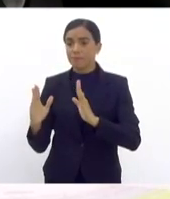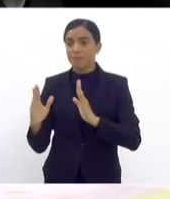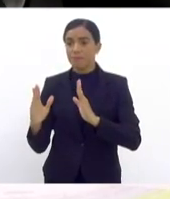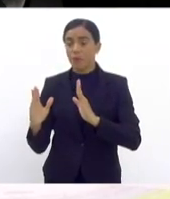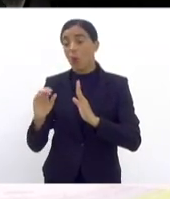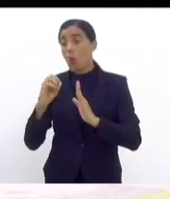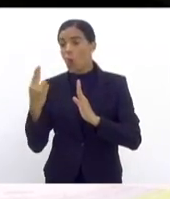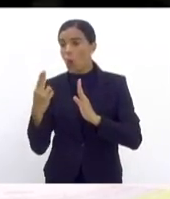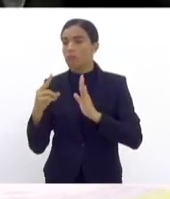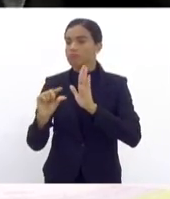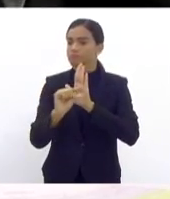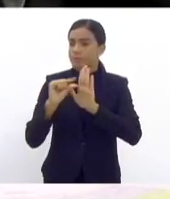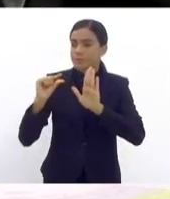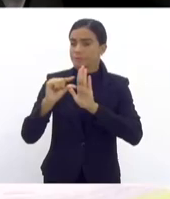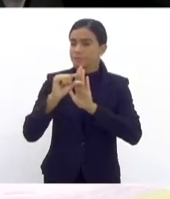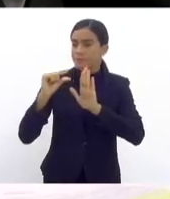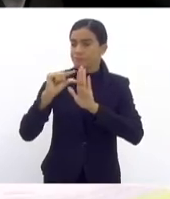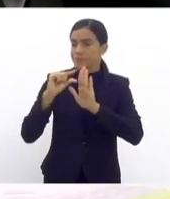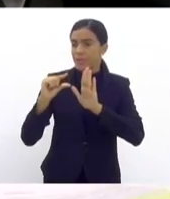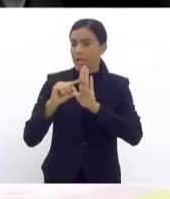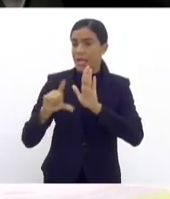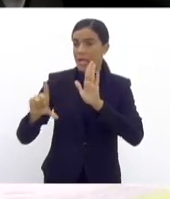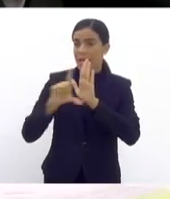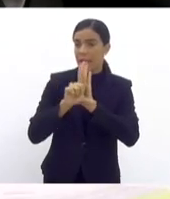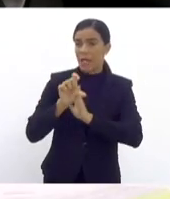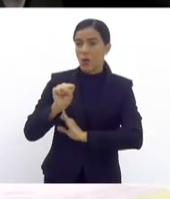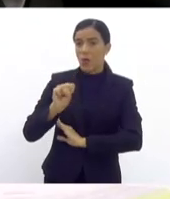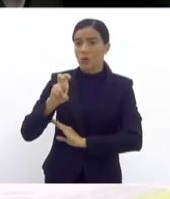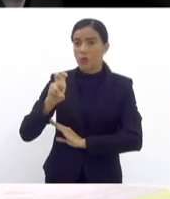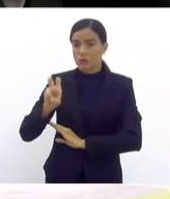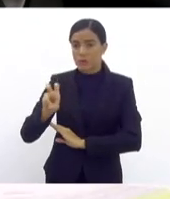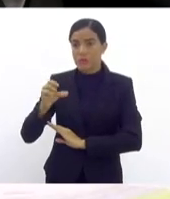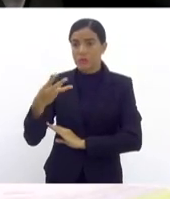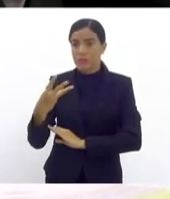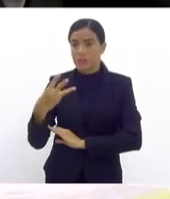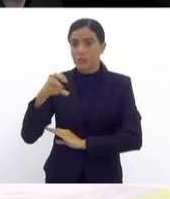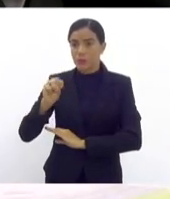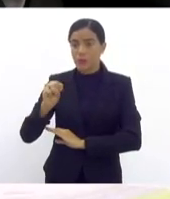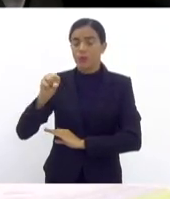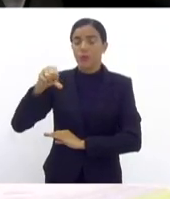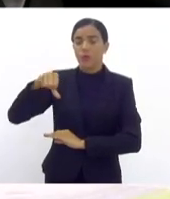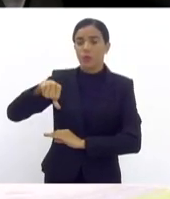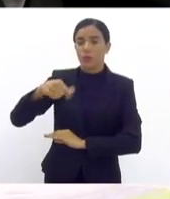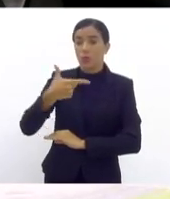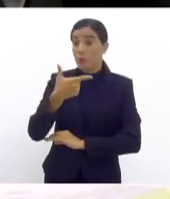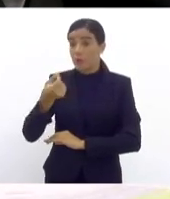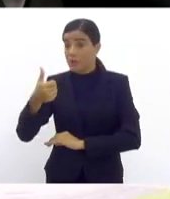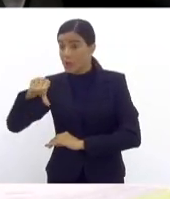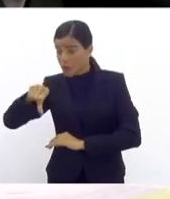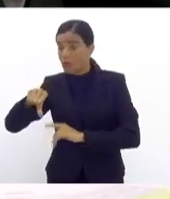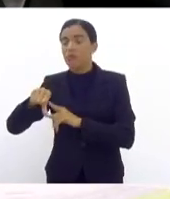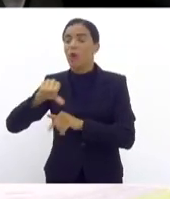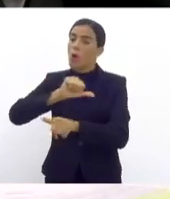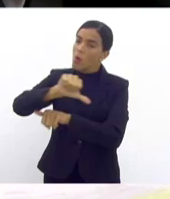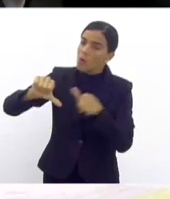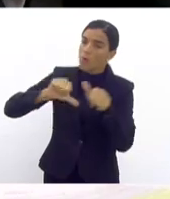mencionar nos termos da Lei 8538 de 2019 ou alterando a